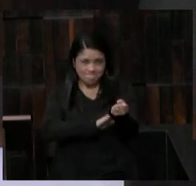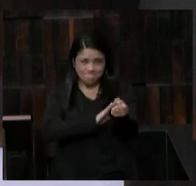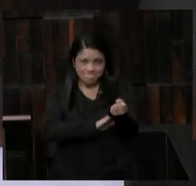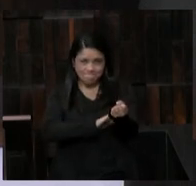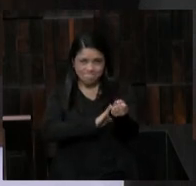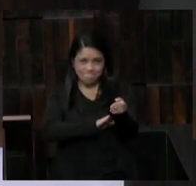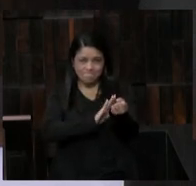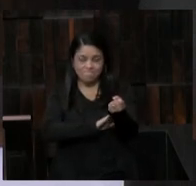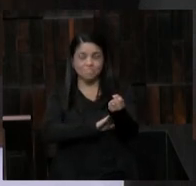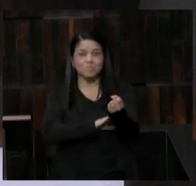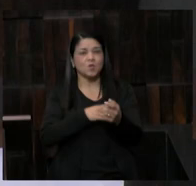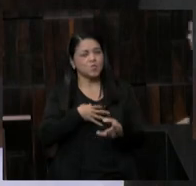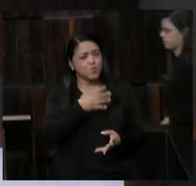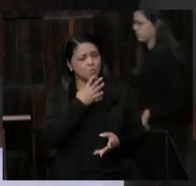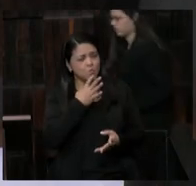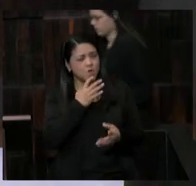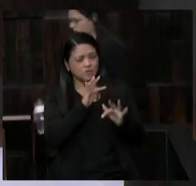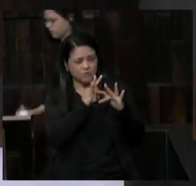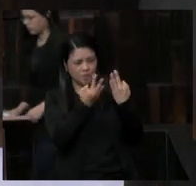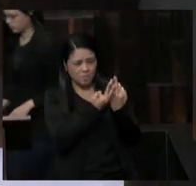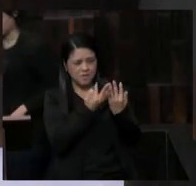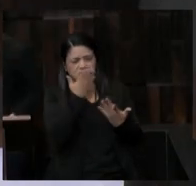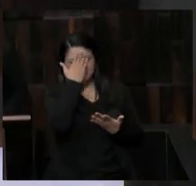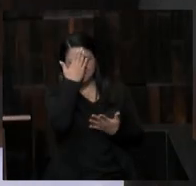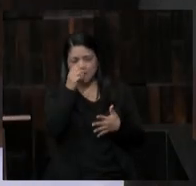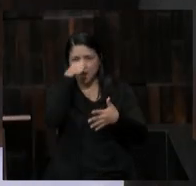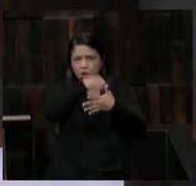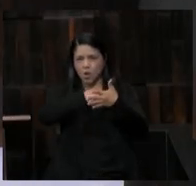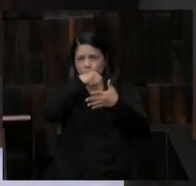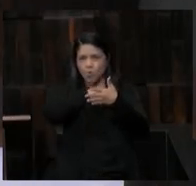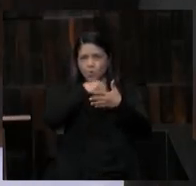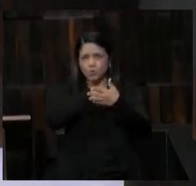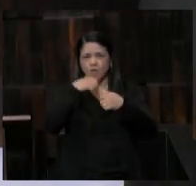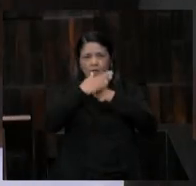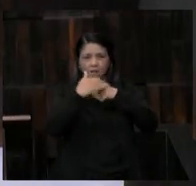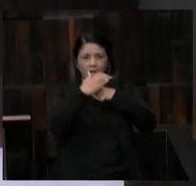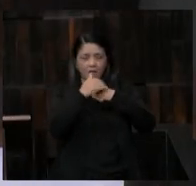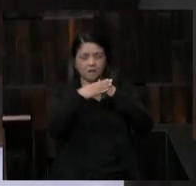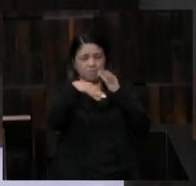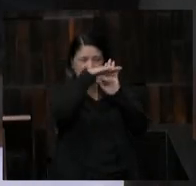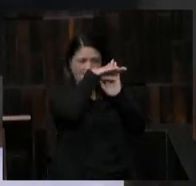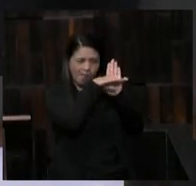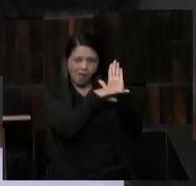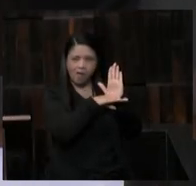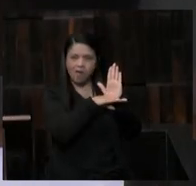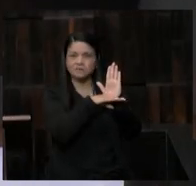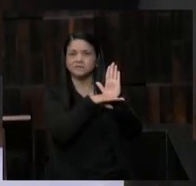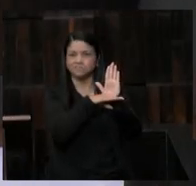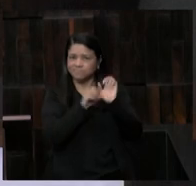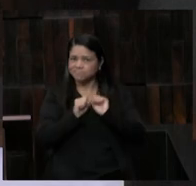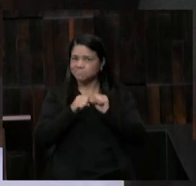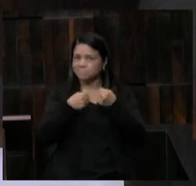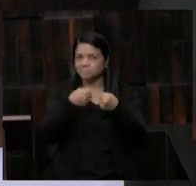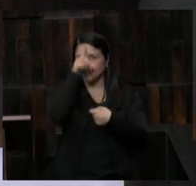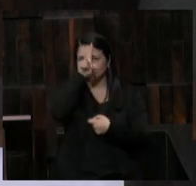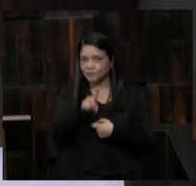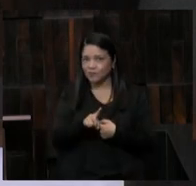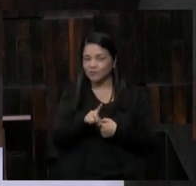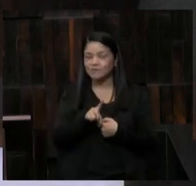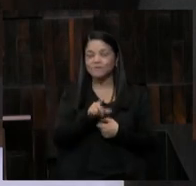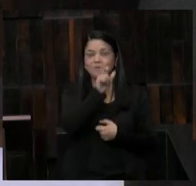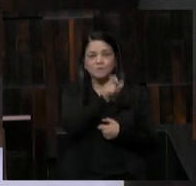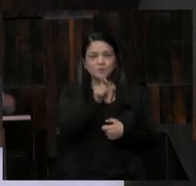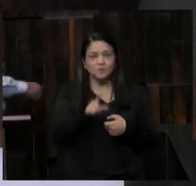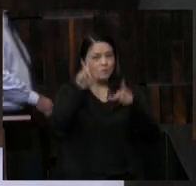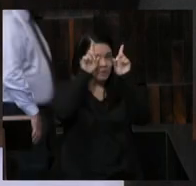Desde que os conheço, sei da luta, do carinho e de como esta pauta da defesa dos direitos da pessoa com